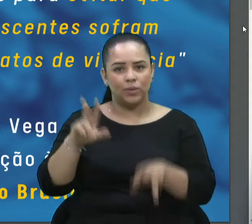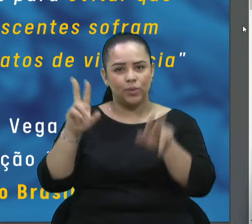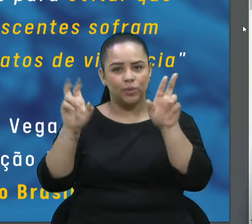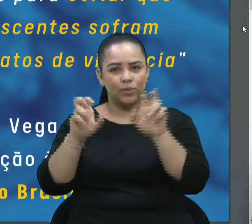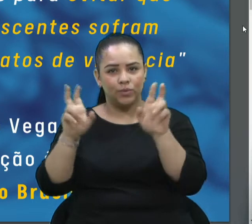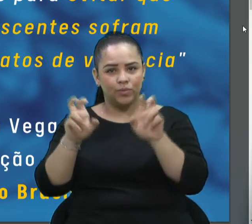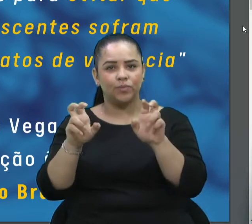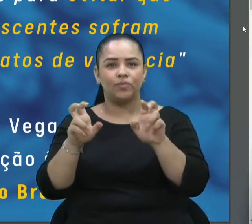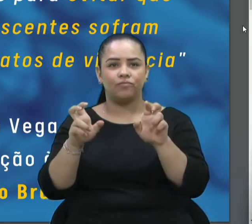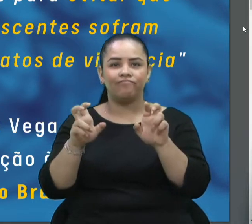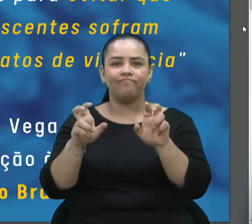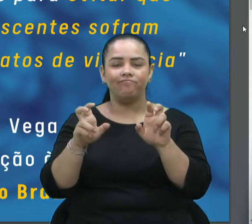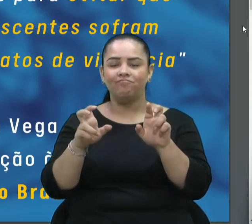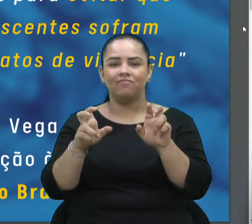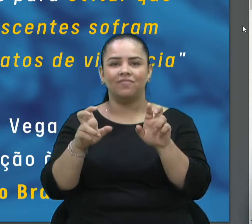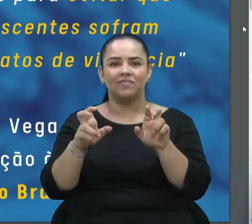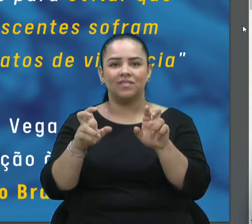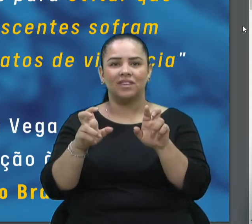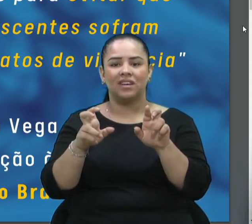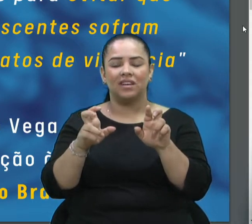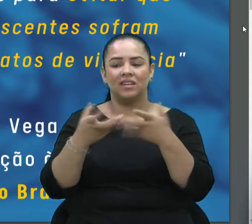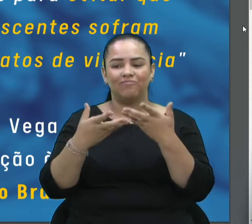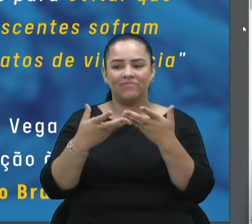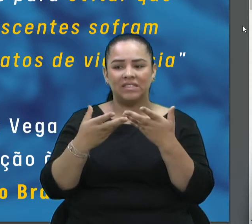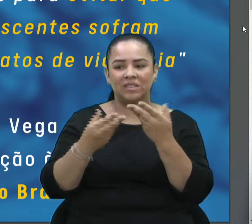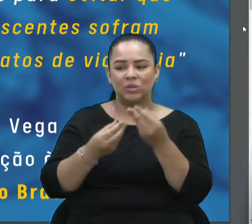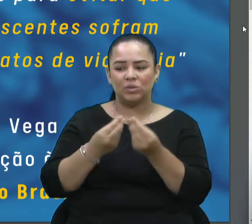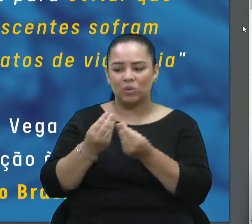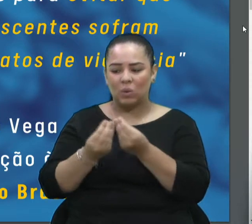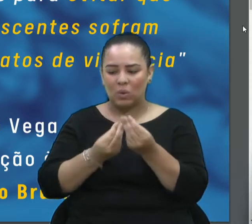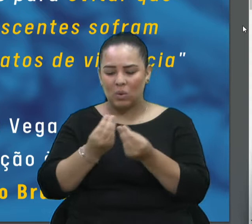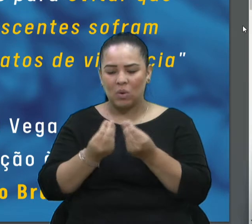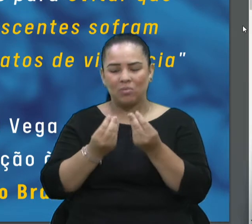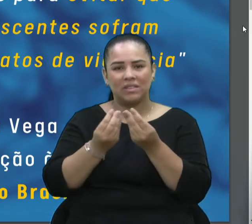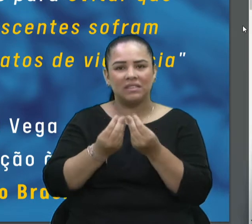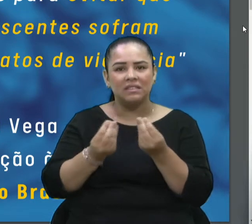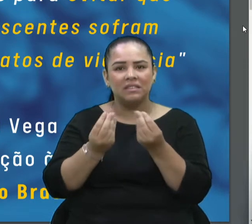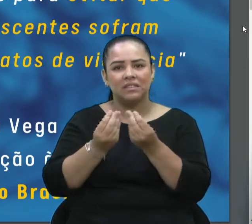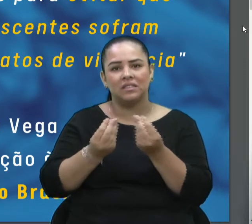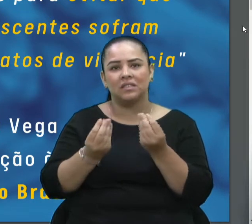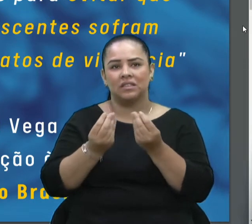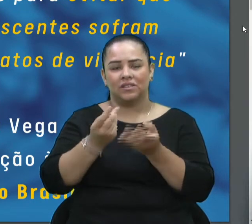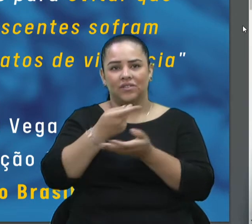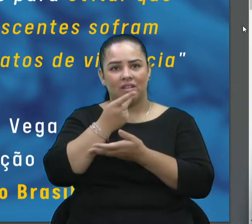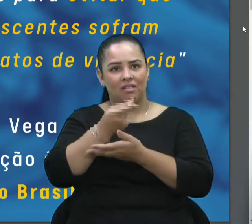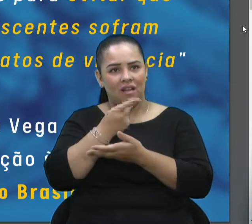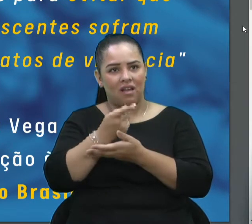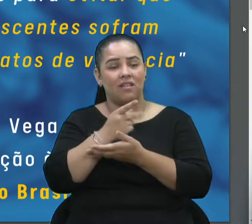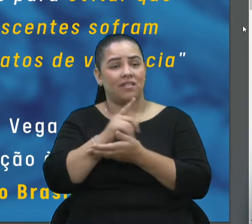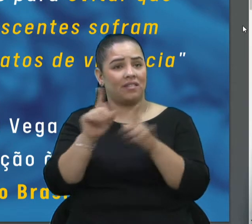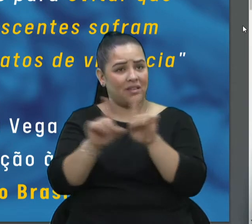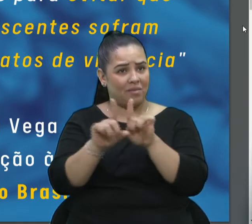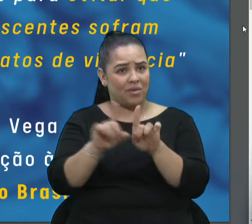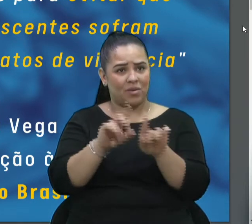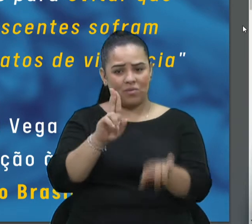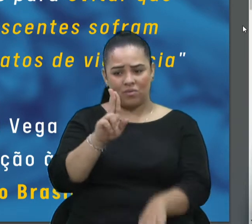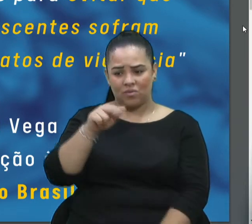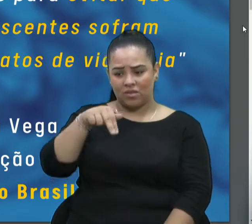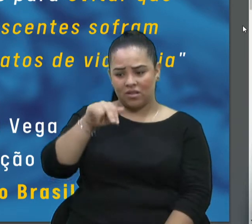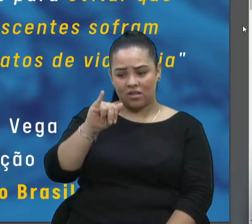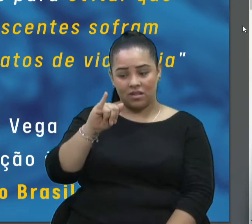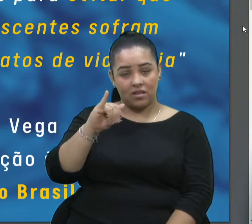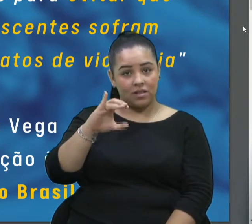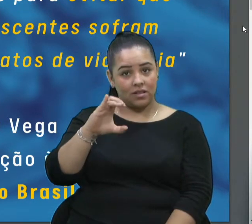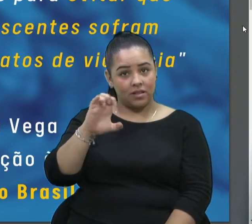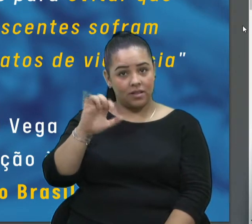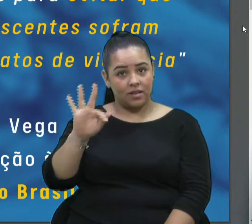infelizmente, tão delicado, mas antes, a Unicef também relata que neste momento de pandemia,